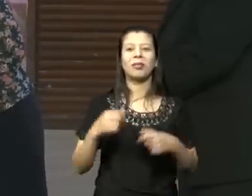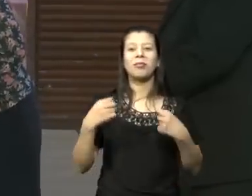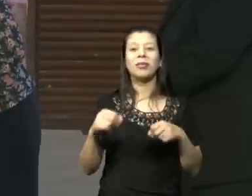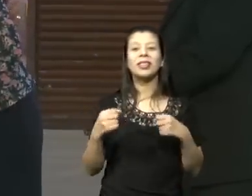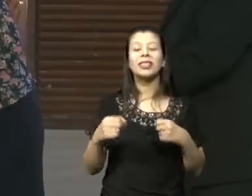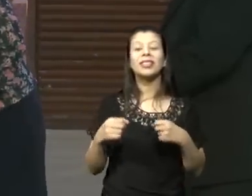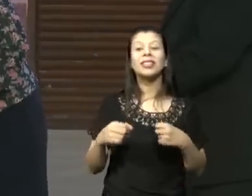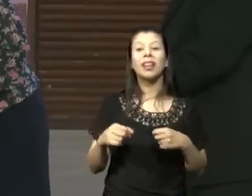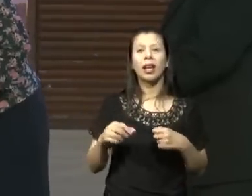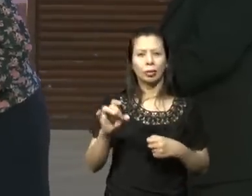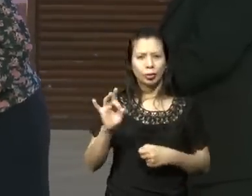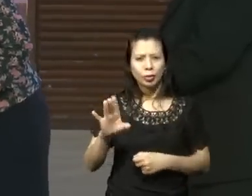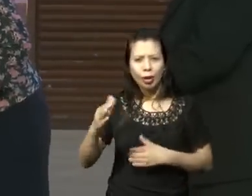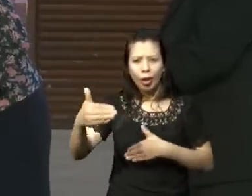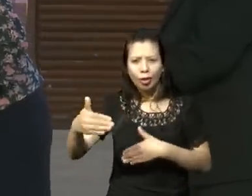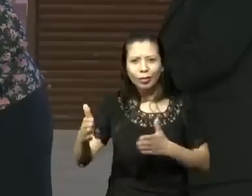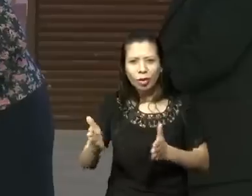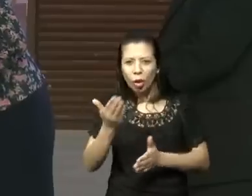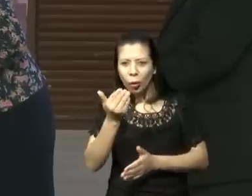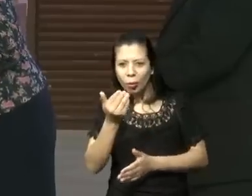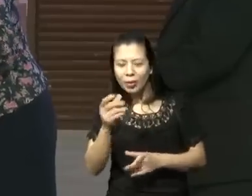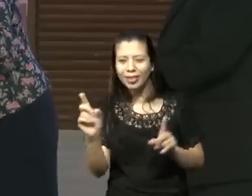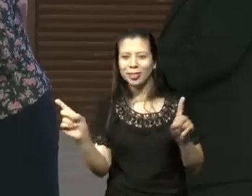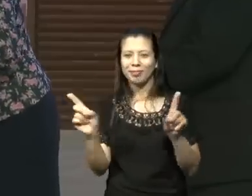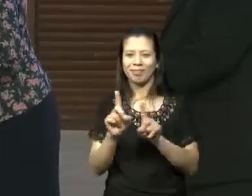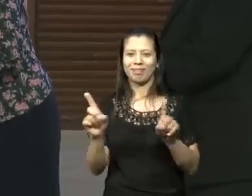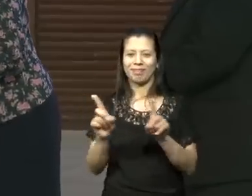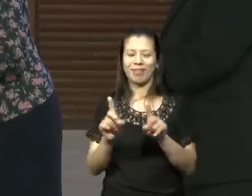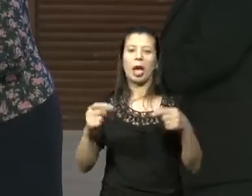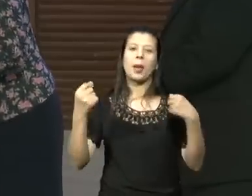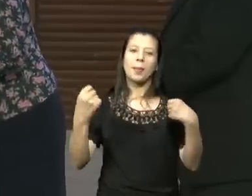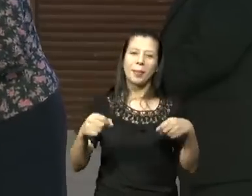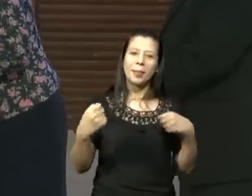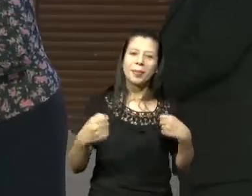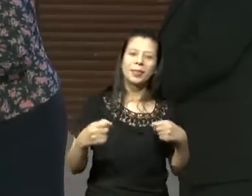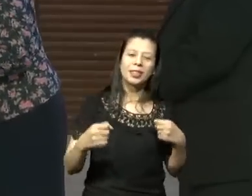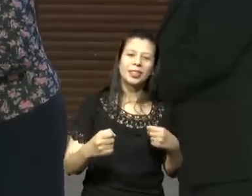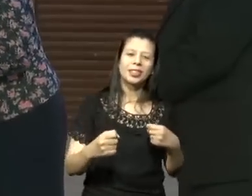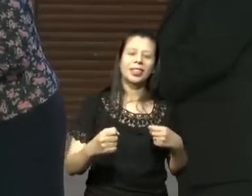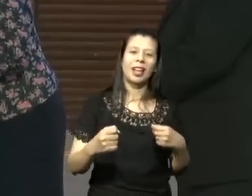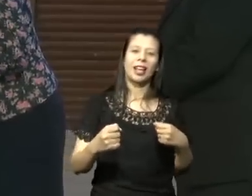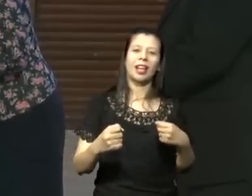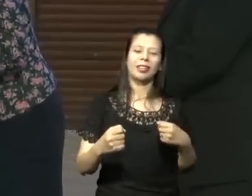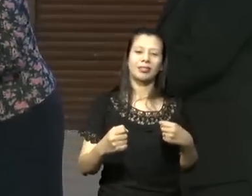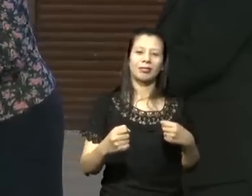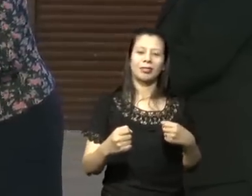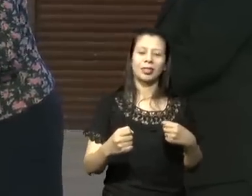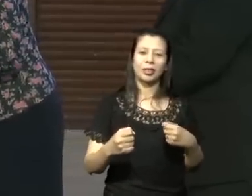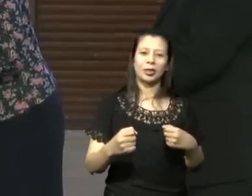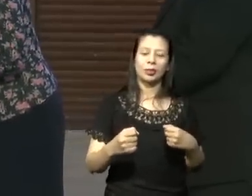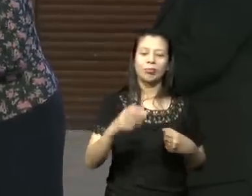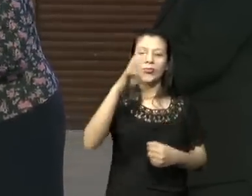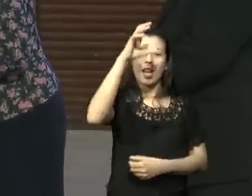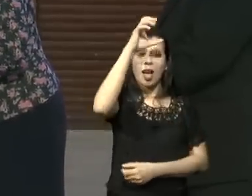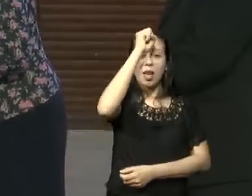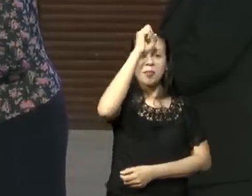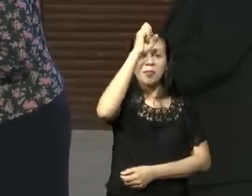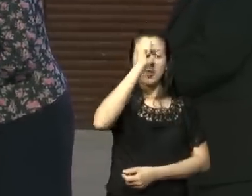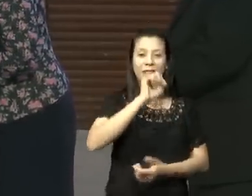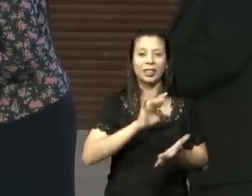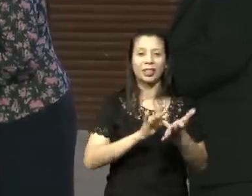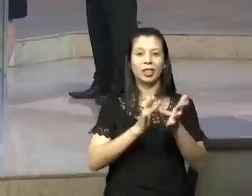da Vida e essa irmã esse irmão e essa estudante de medicina e esse estudante de medicina